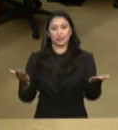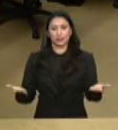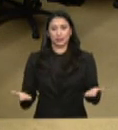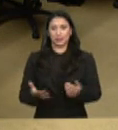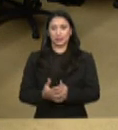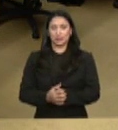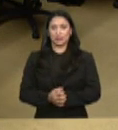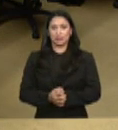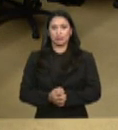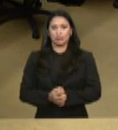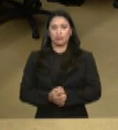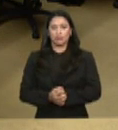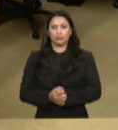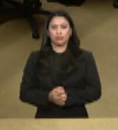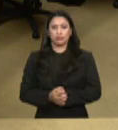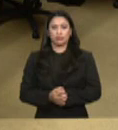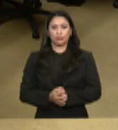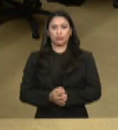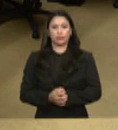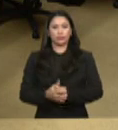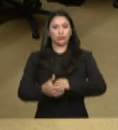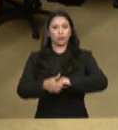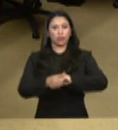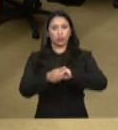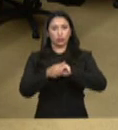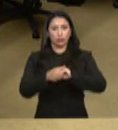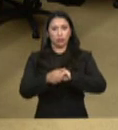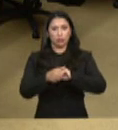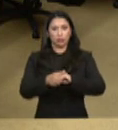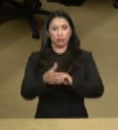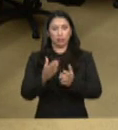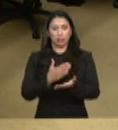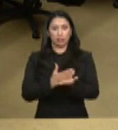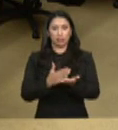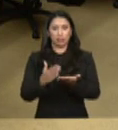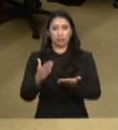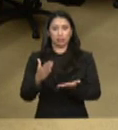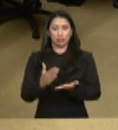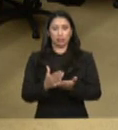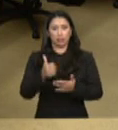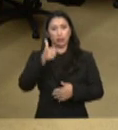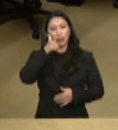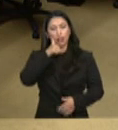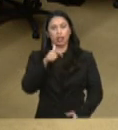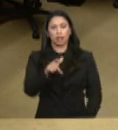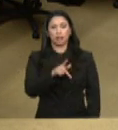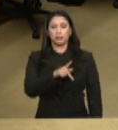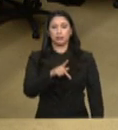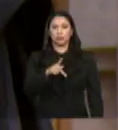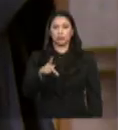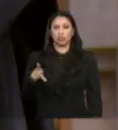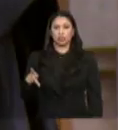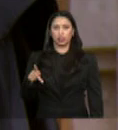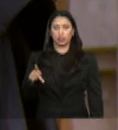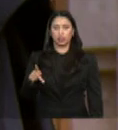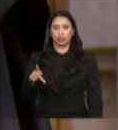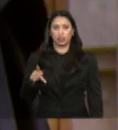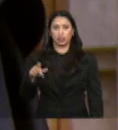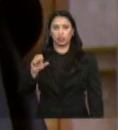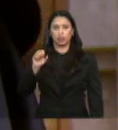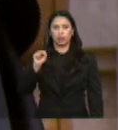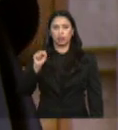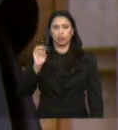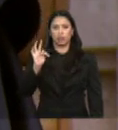Boa tarde a todos eu quero comentar inicialmente a presidente da superior do